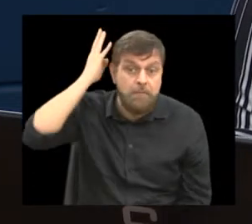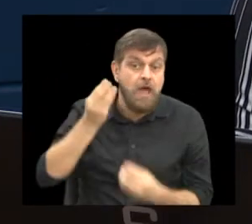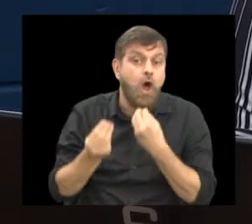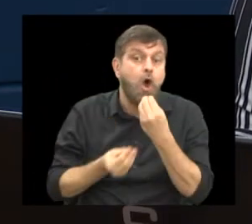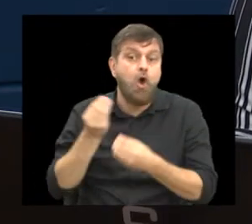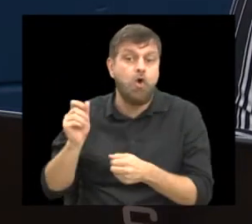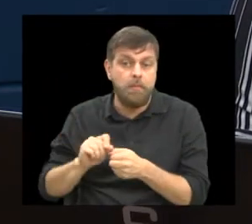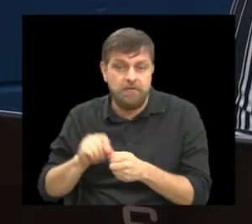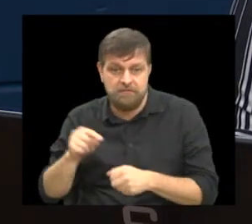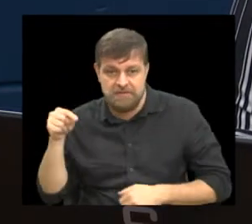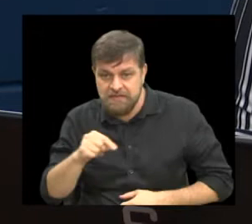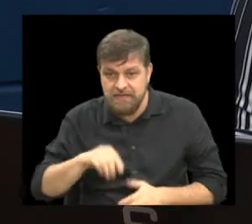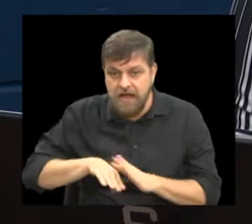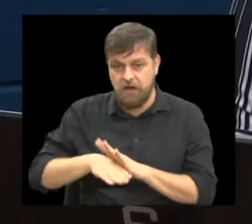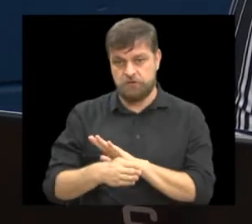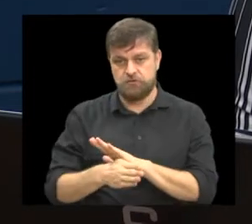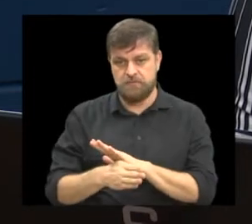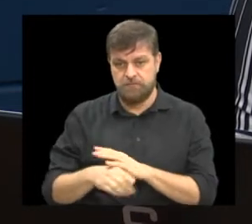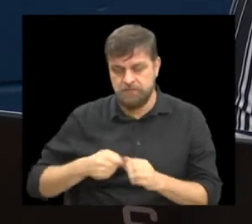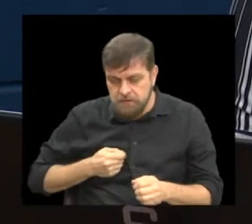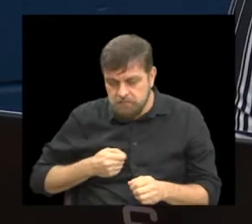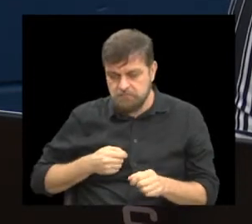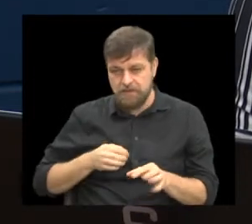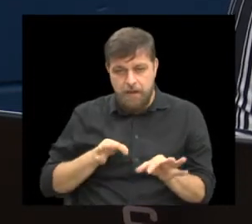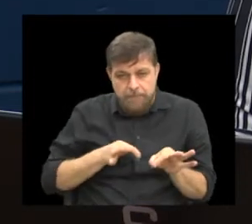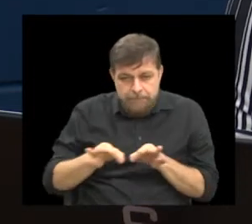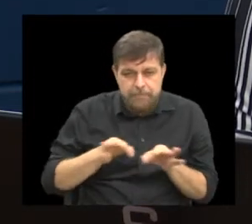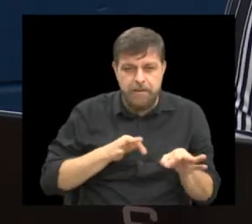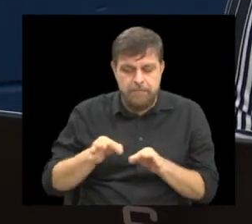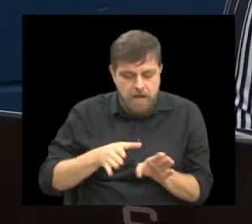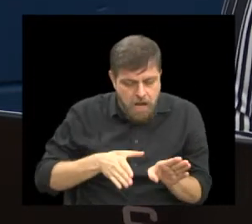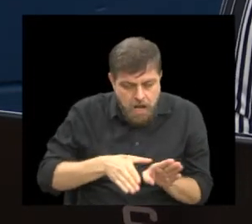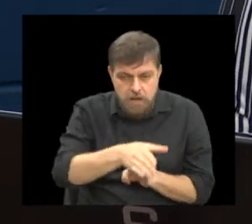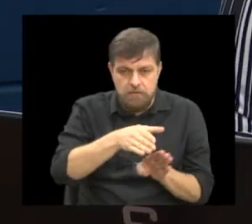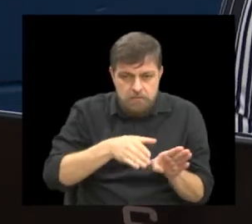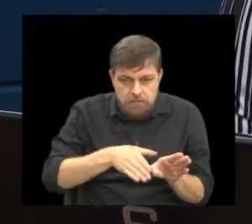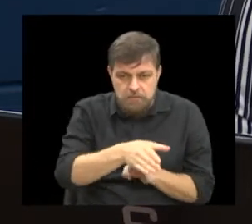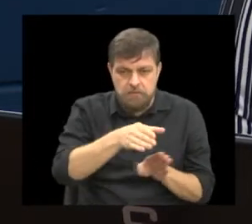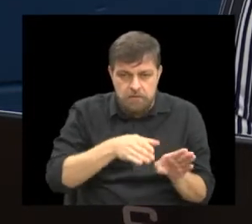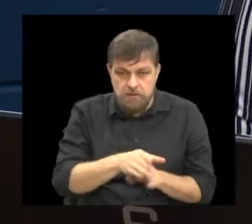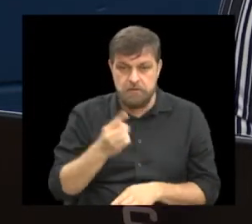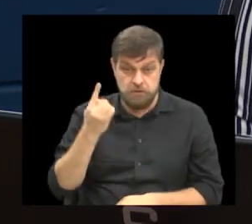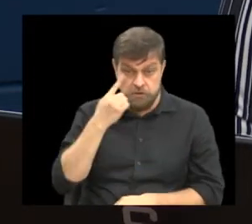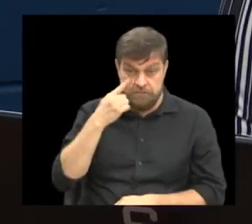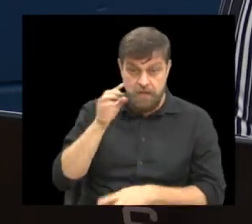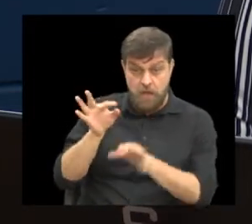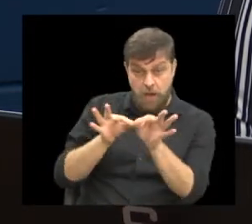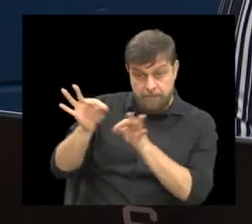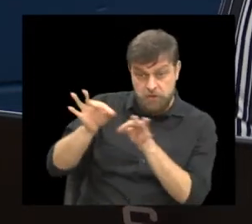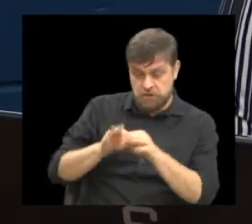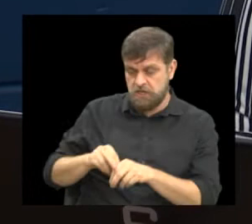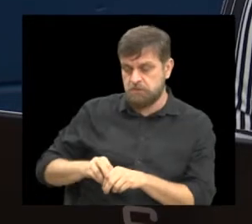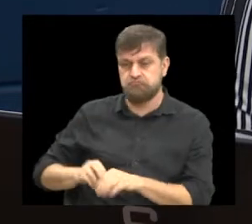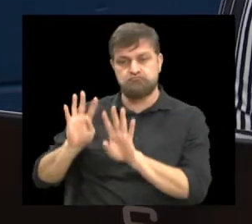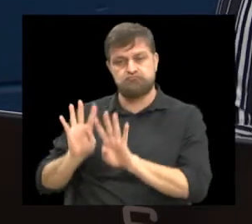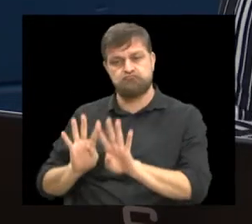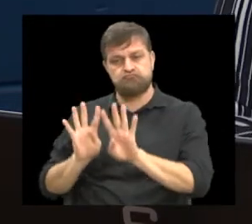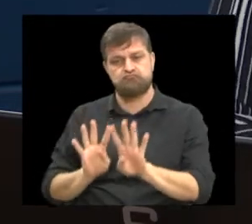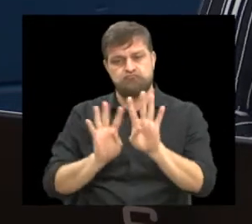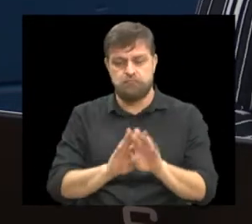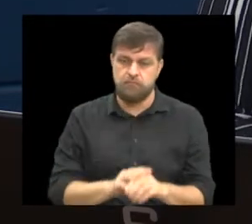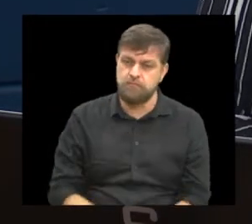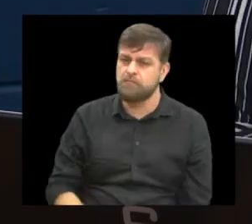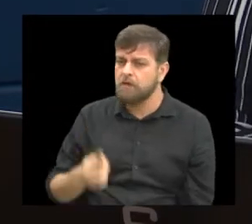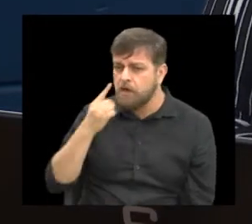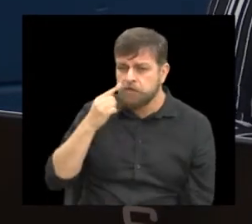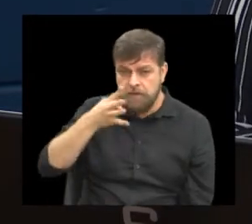vou colocar isso na minha rotina? Então, tudo isso cabe quando a gente vê esses projetos, projeto de caminhar, projeto de bombeiro,